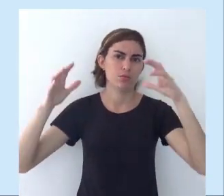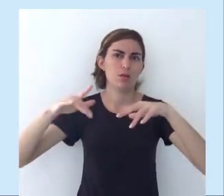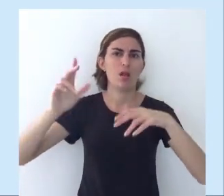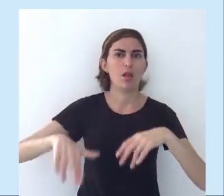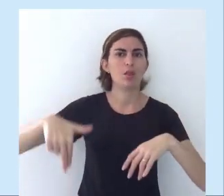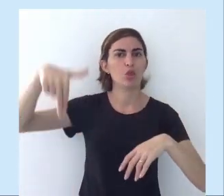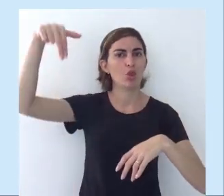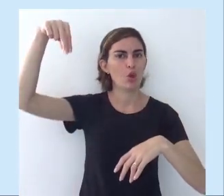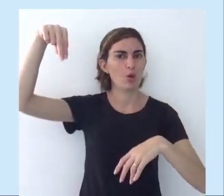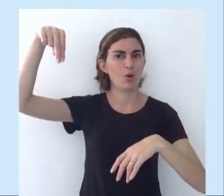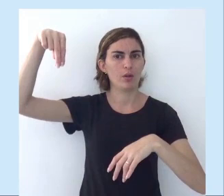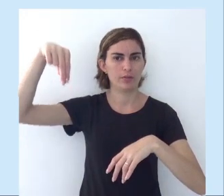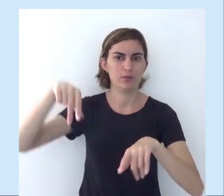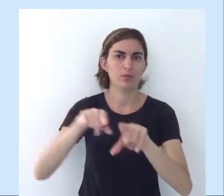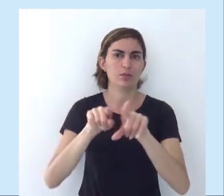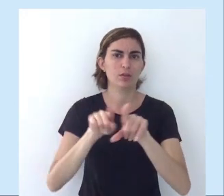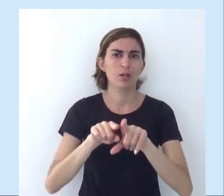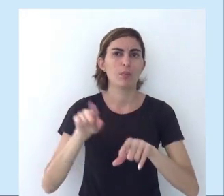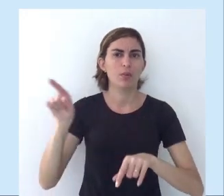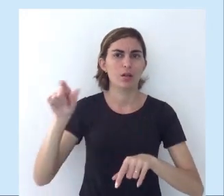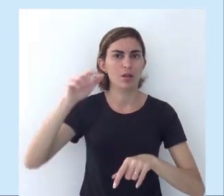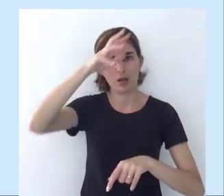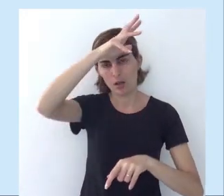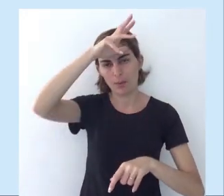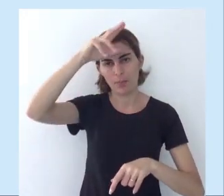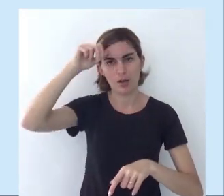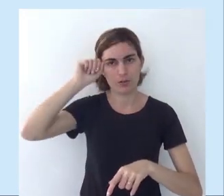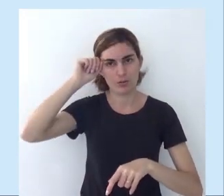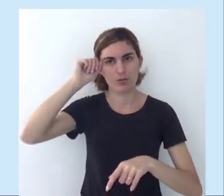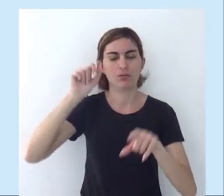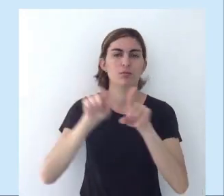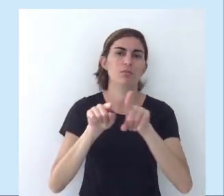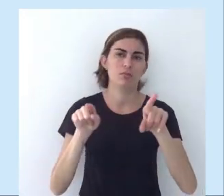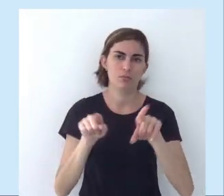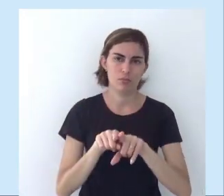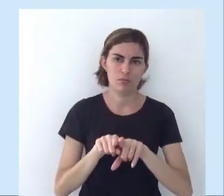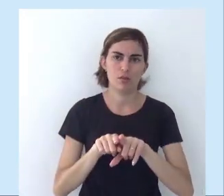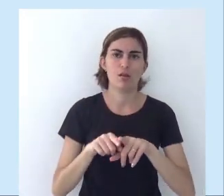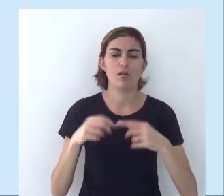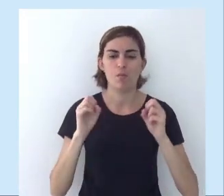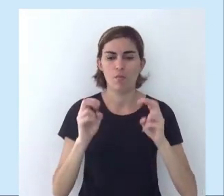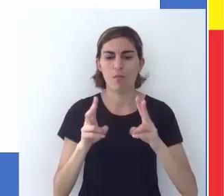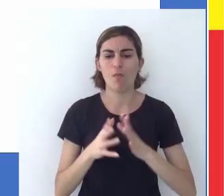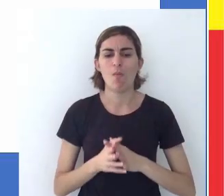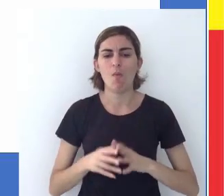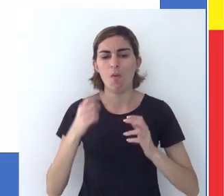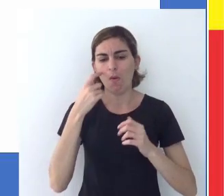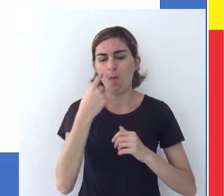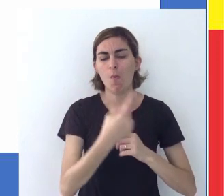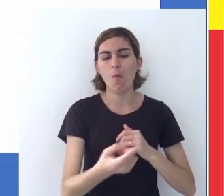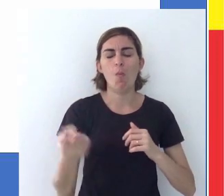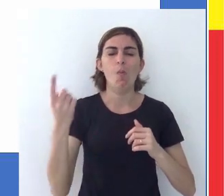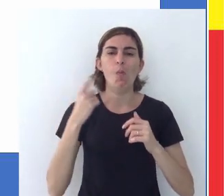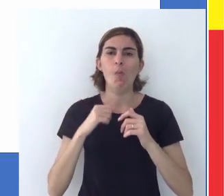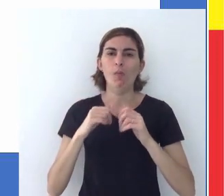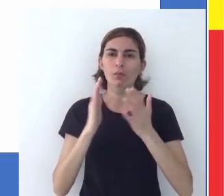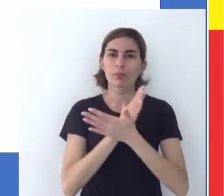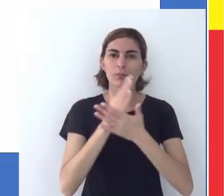chuva, é a região norte, é a região também chamada de amazônica. Ok? Vamos lá. Aí você